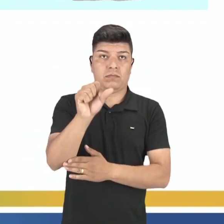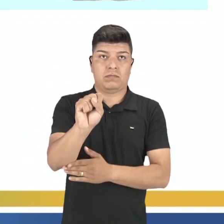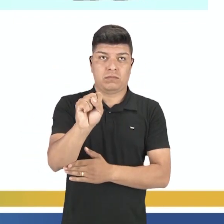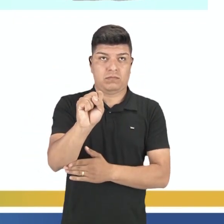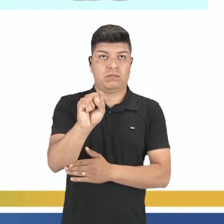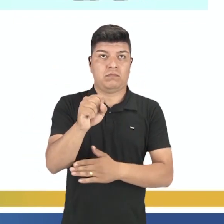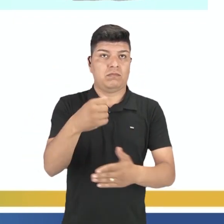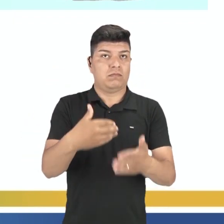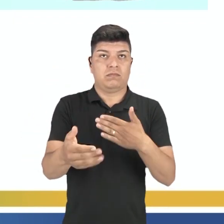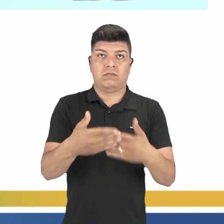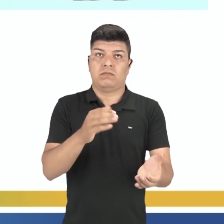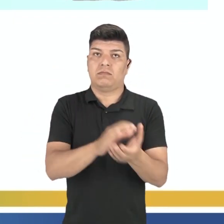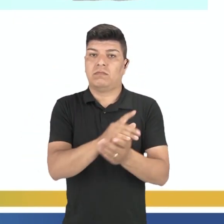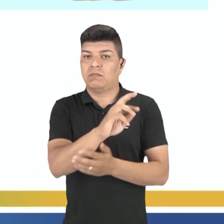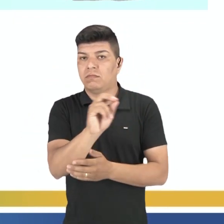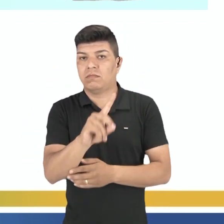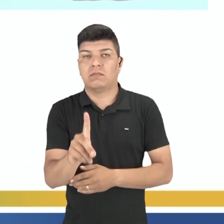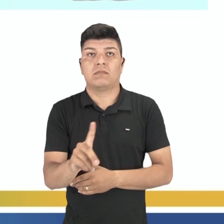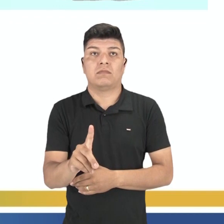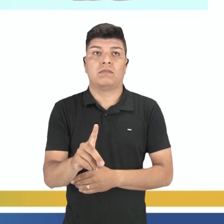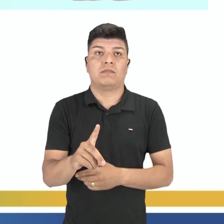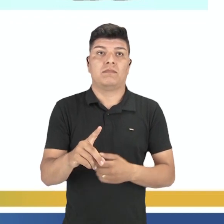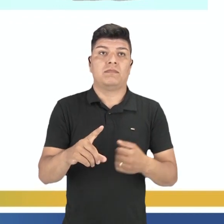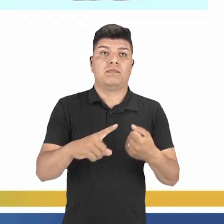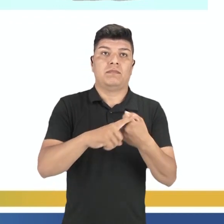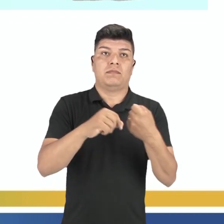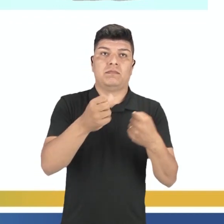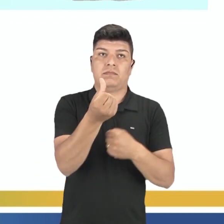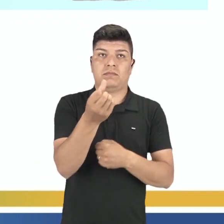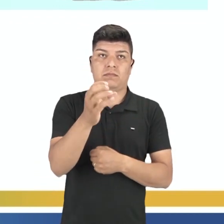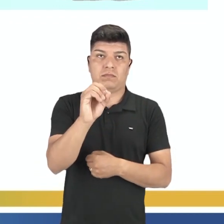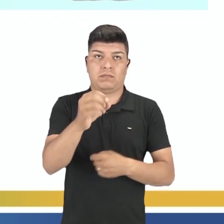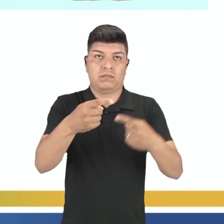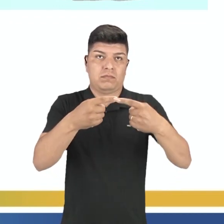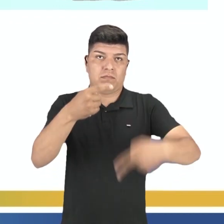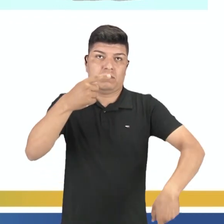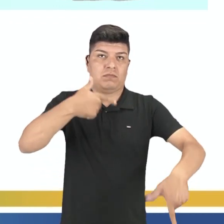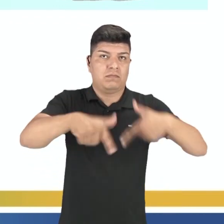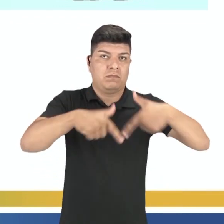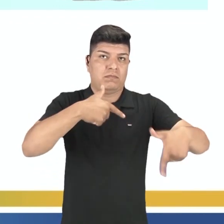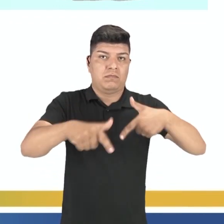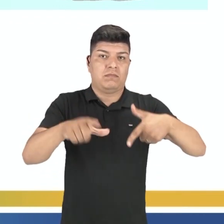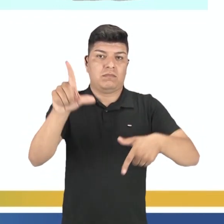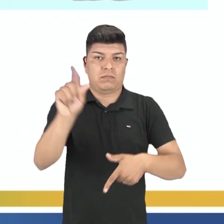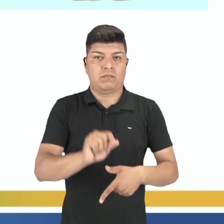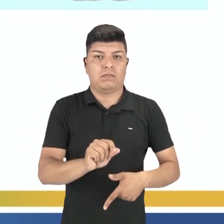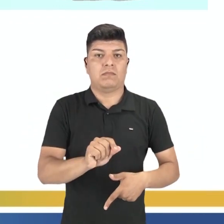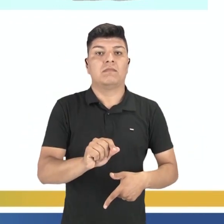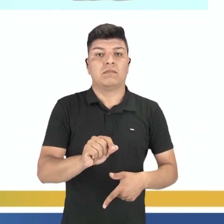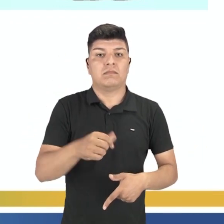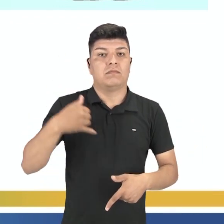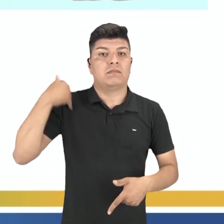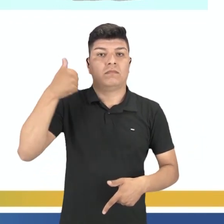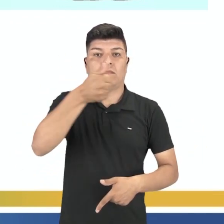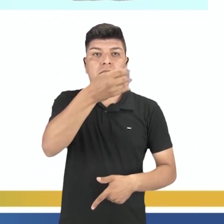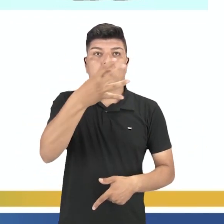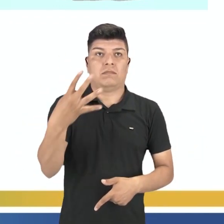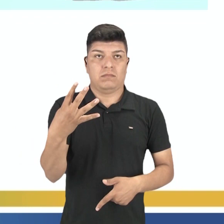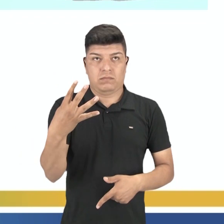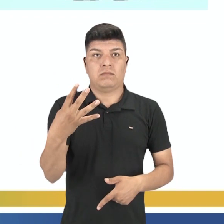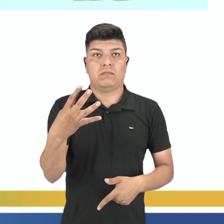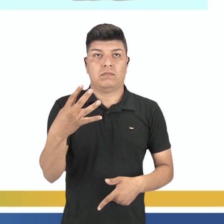civil. Artigo 60. É proibido qualquer trabalho a menores de 14 anos de idade, salvo a condição